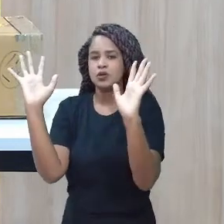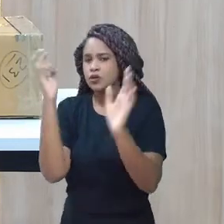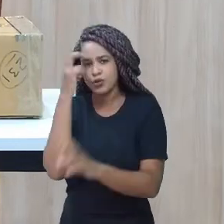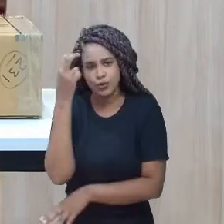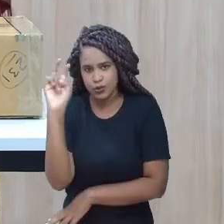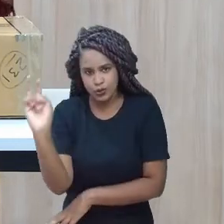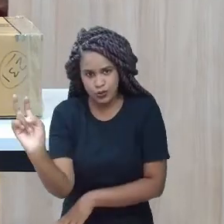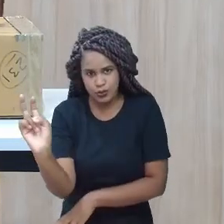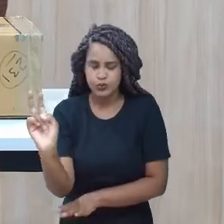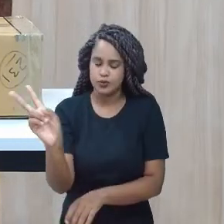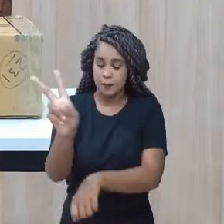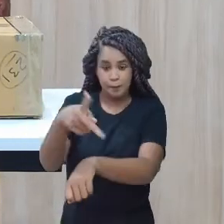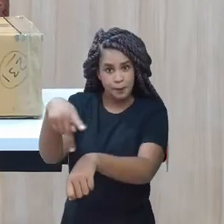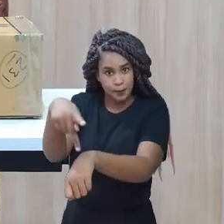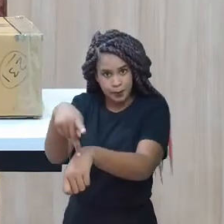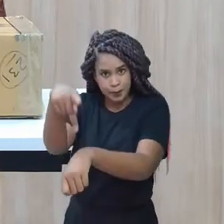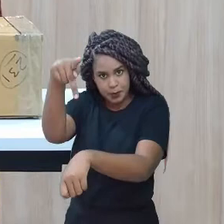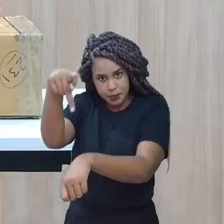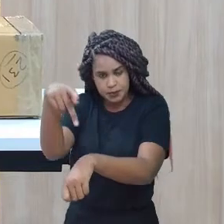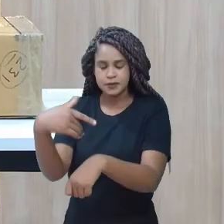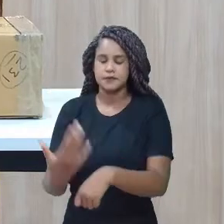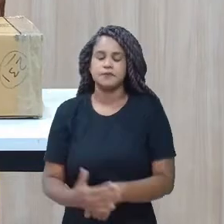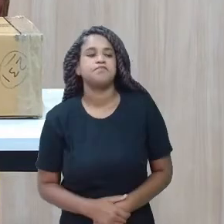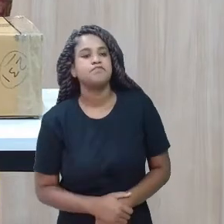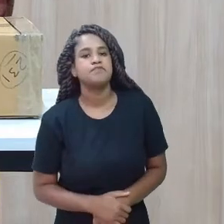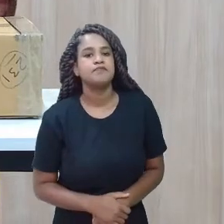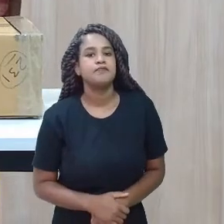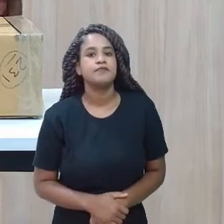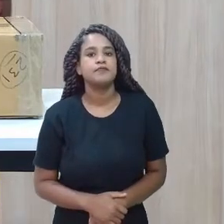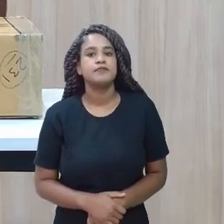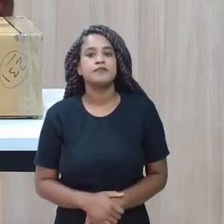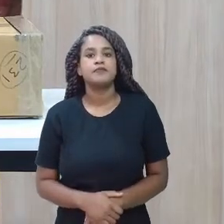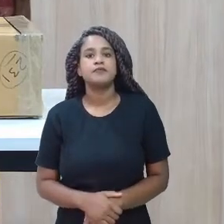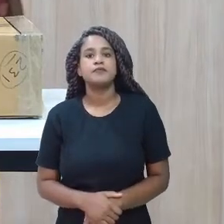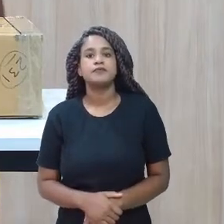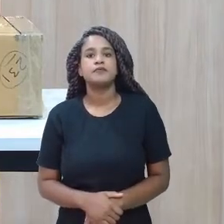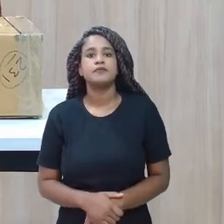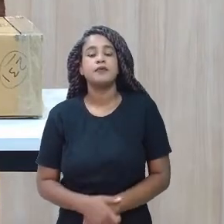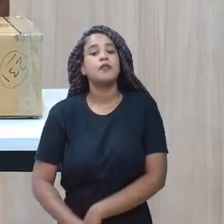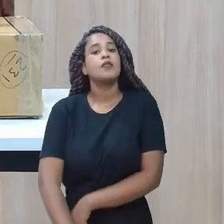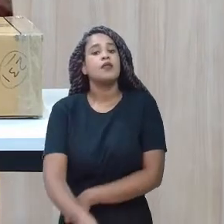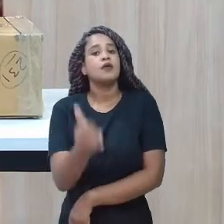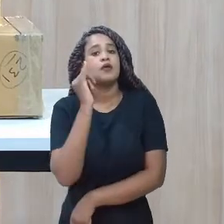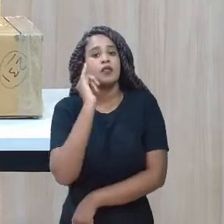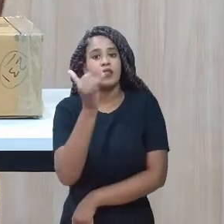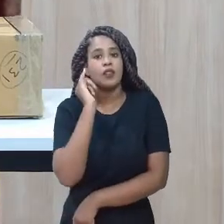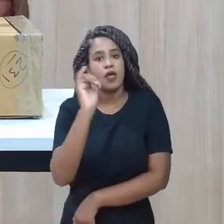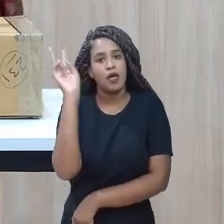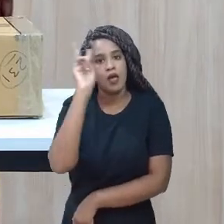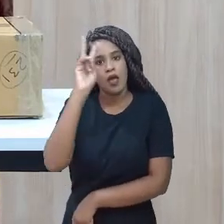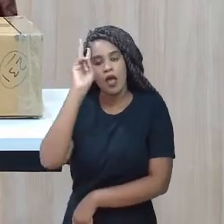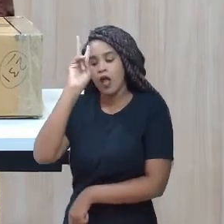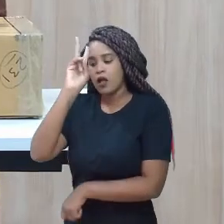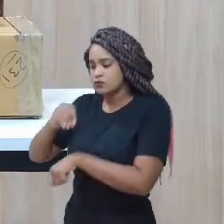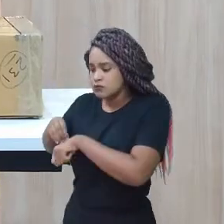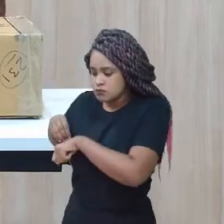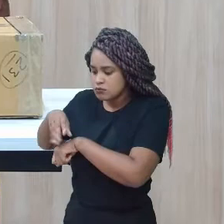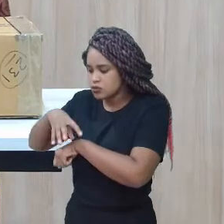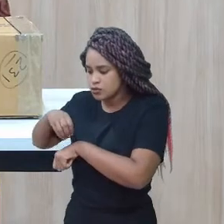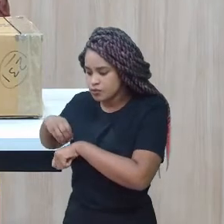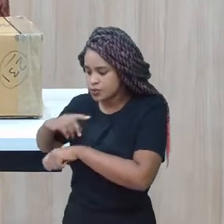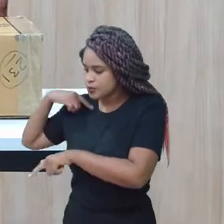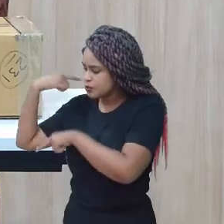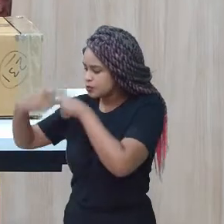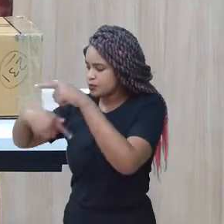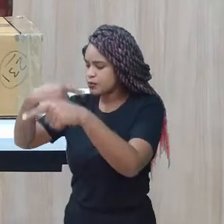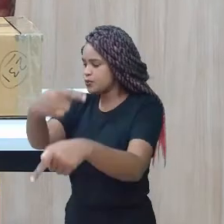cultural de um país, não é? Ser contado e ser eternizado e passado de uma pessoa para outra, não